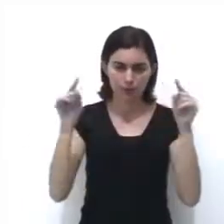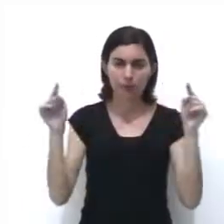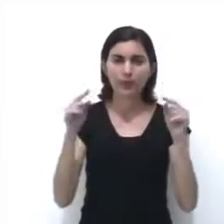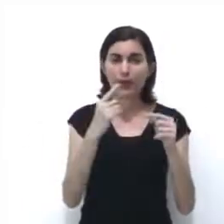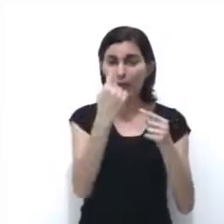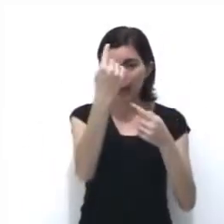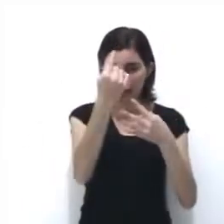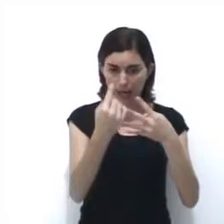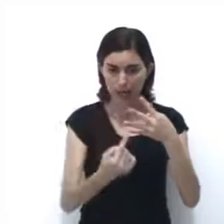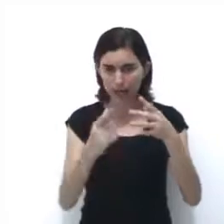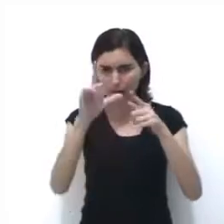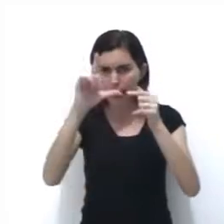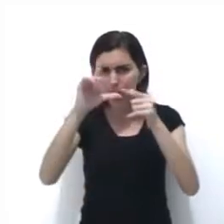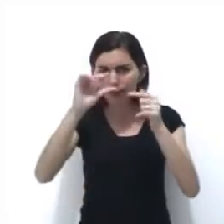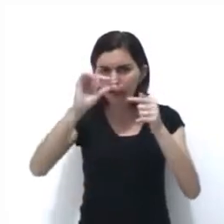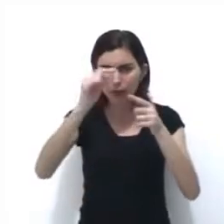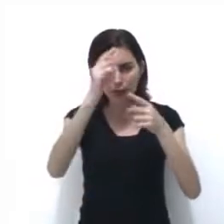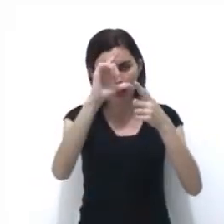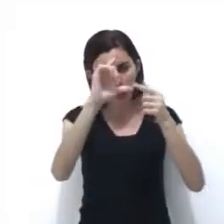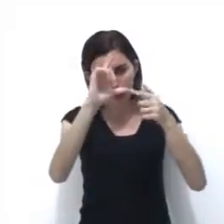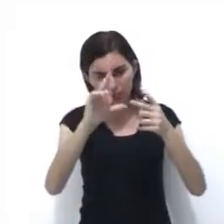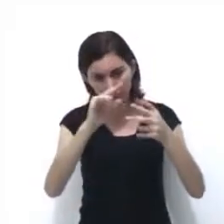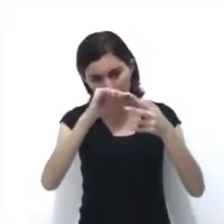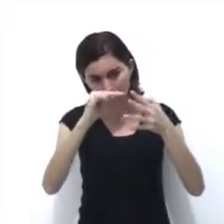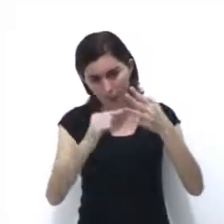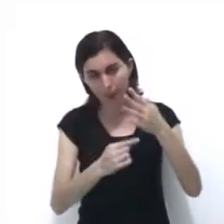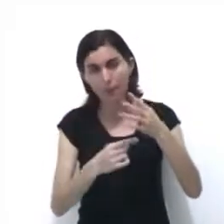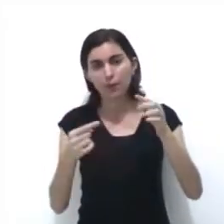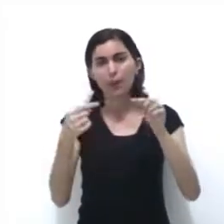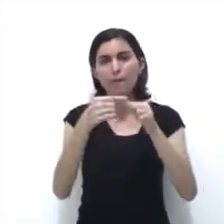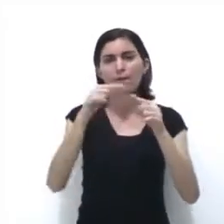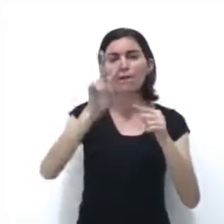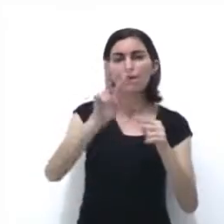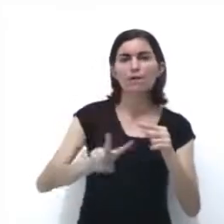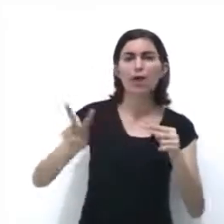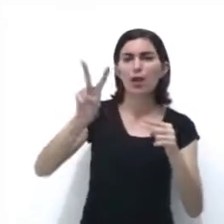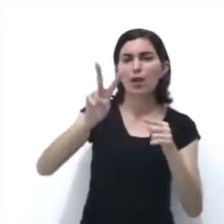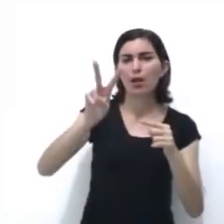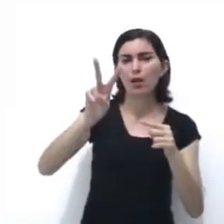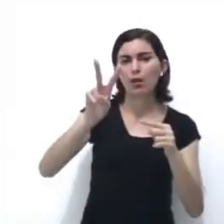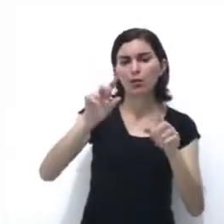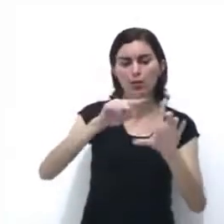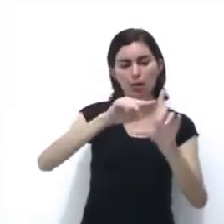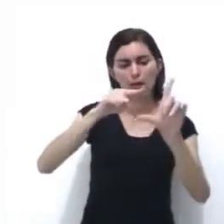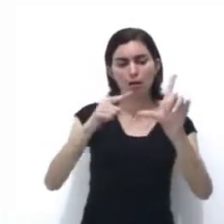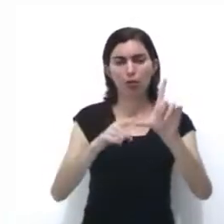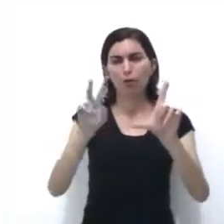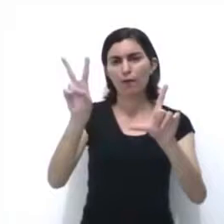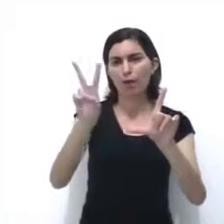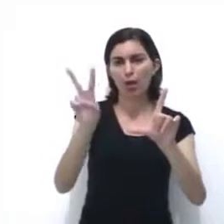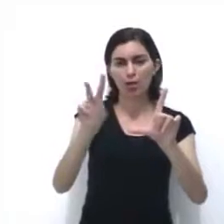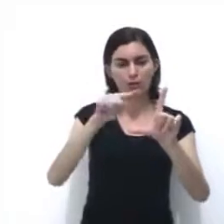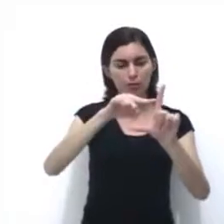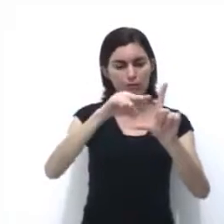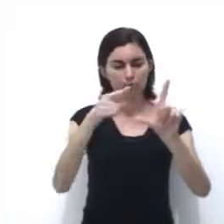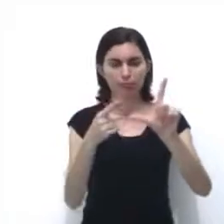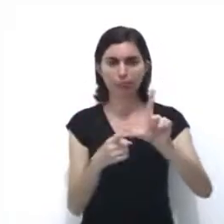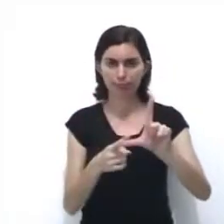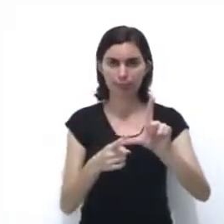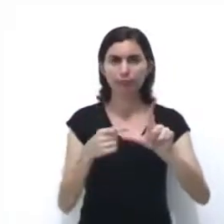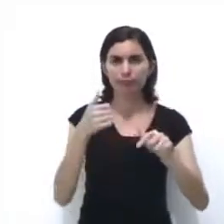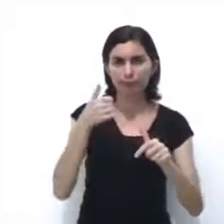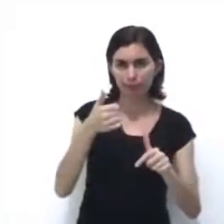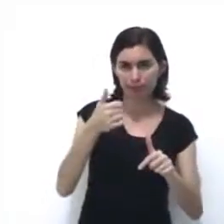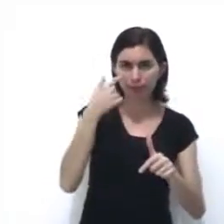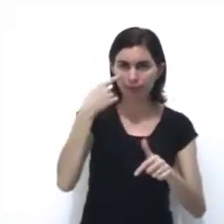tela, que cada letrinha dessa aí corresponde ao vértice do ângulo, ok? Fica bem claro